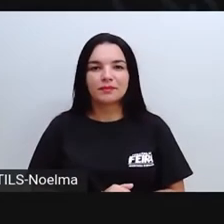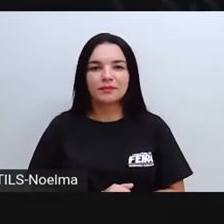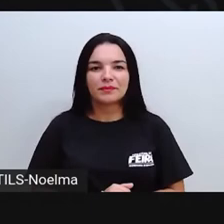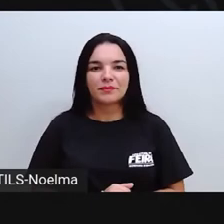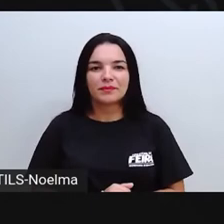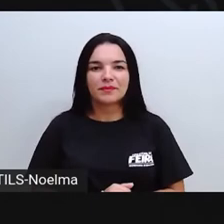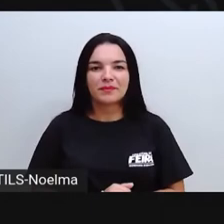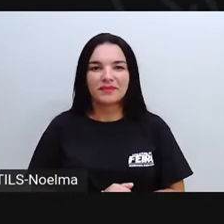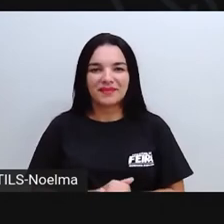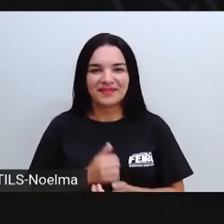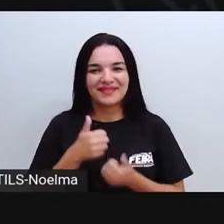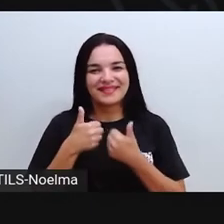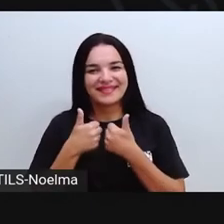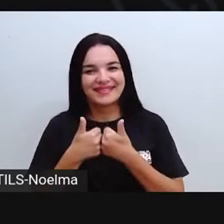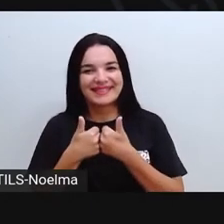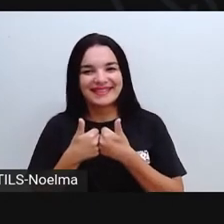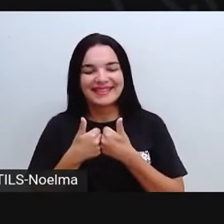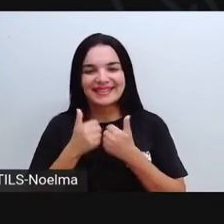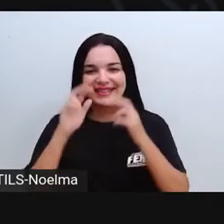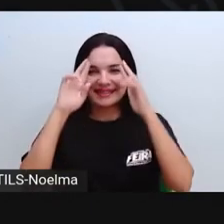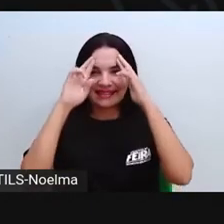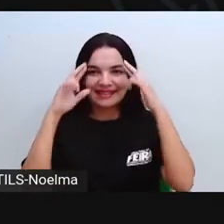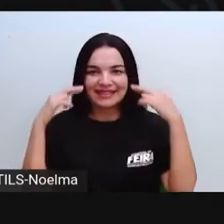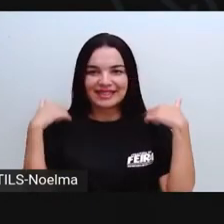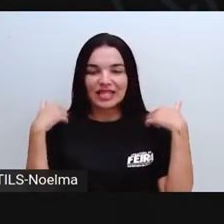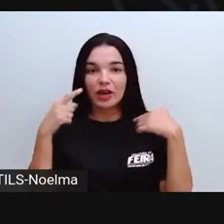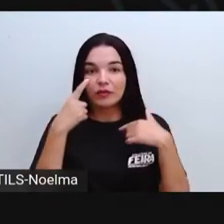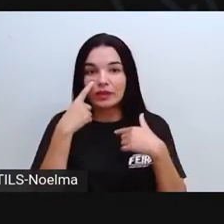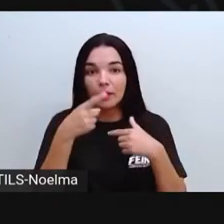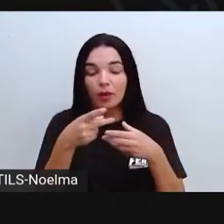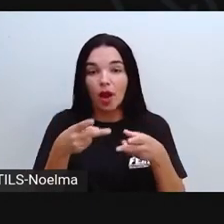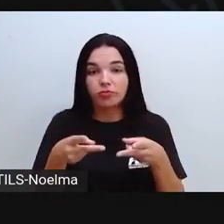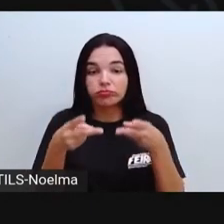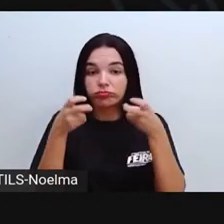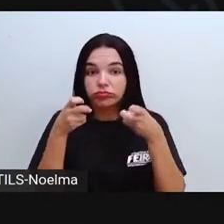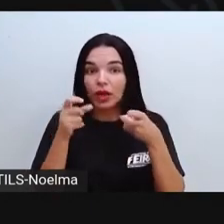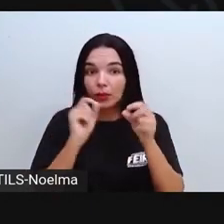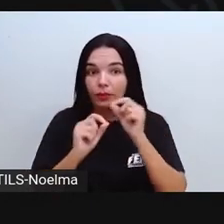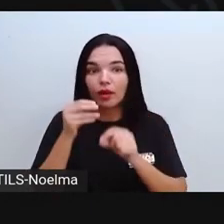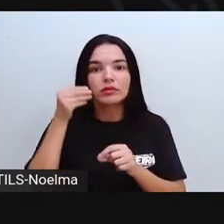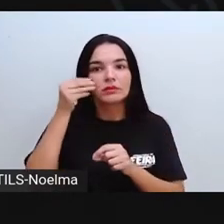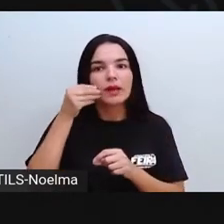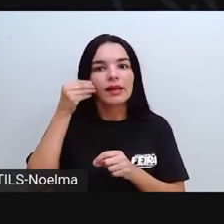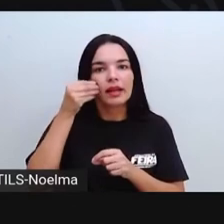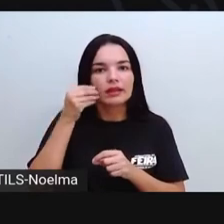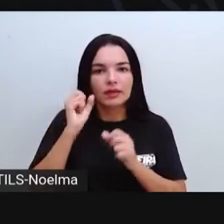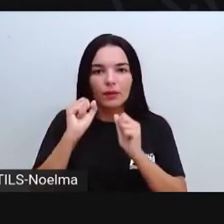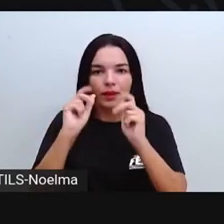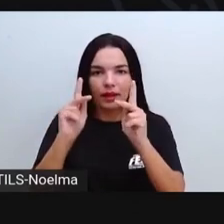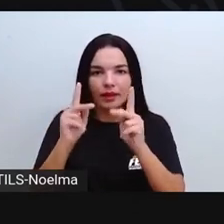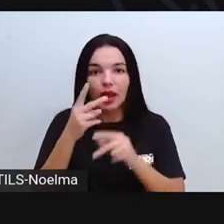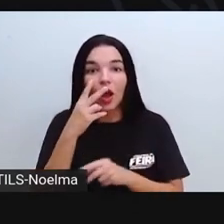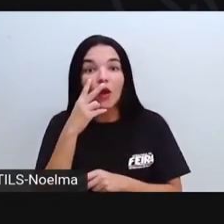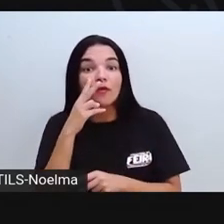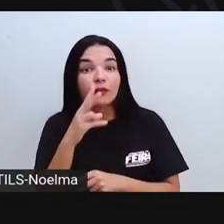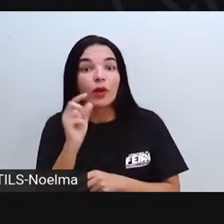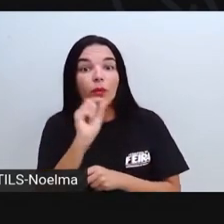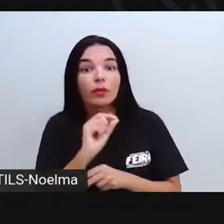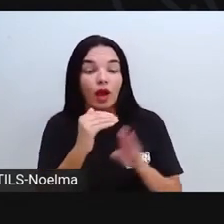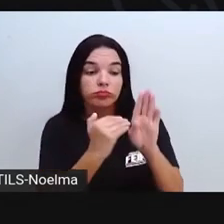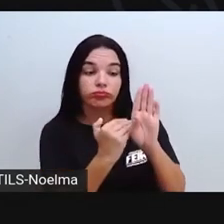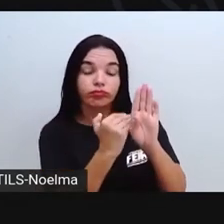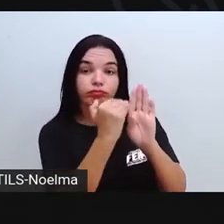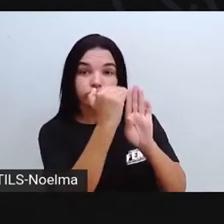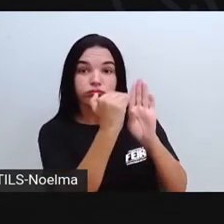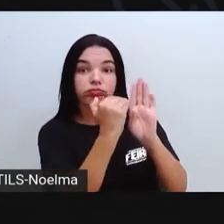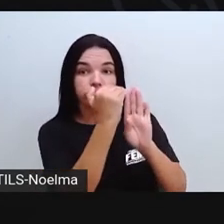Noelma vai ficar numa telinha menor para que vocês possam observar melhor isso aqui, tá? Então, a gente viu que a unidade de medidas